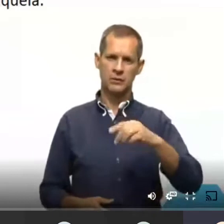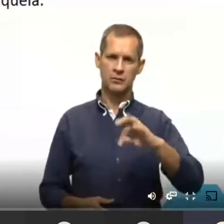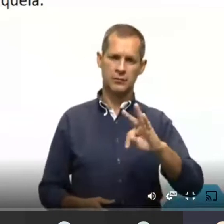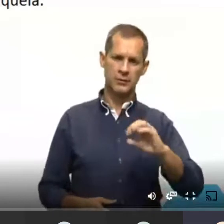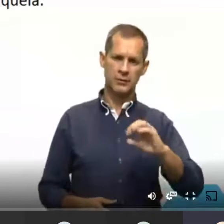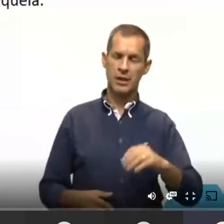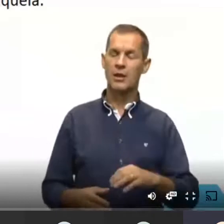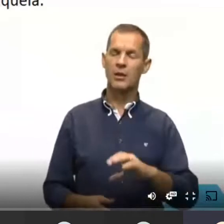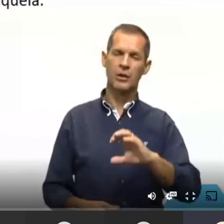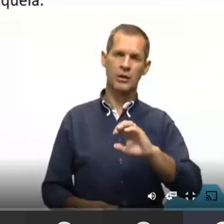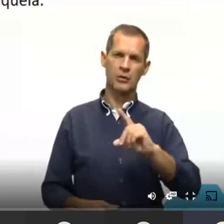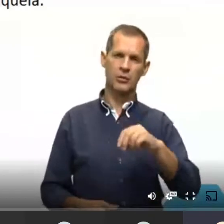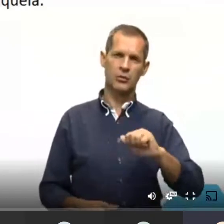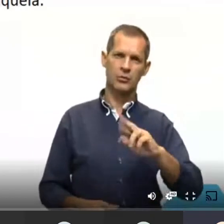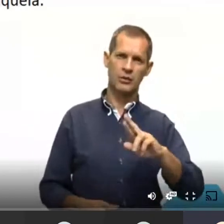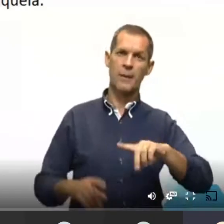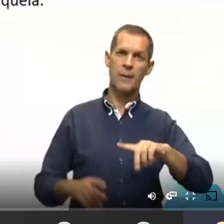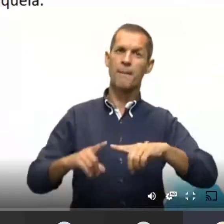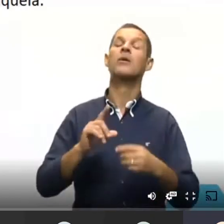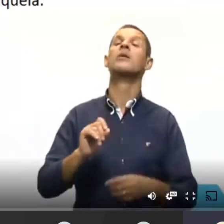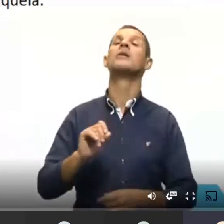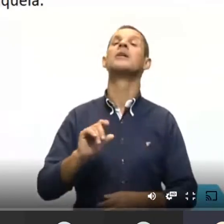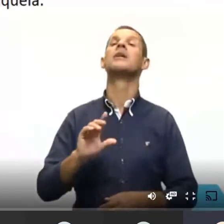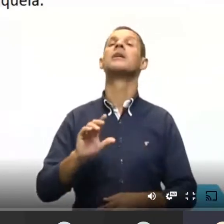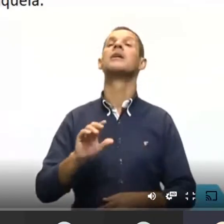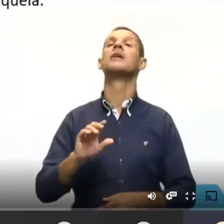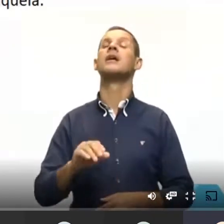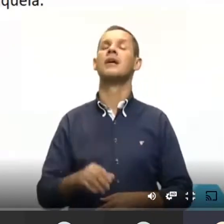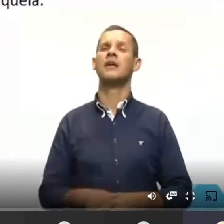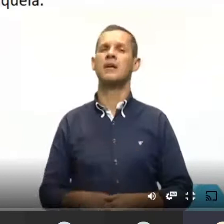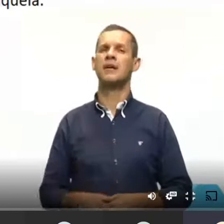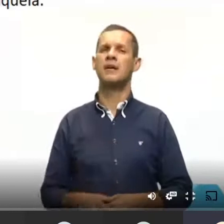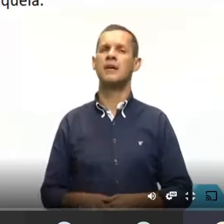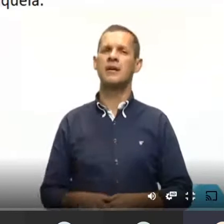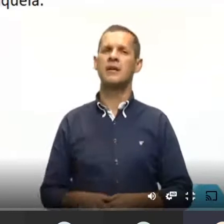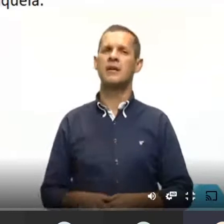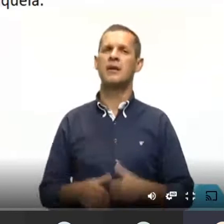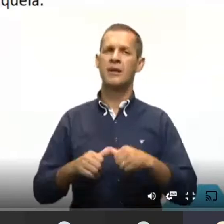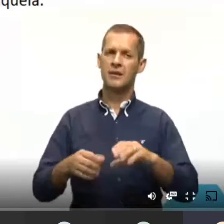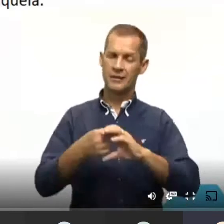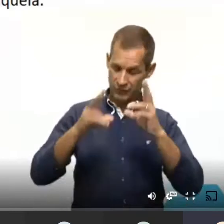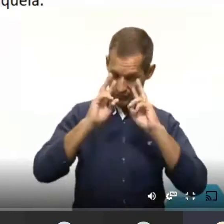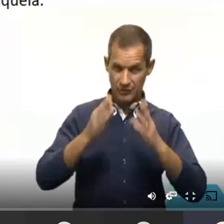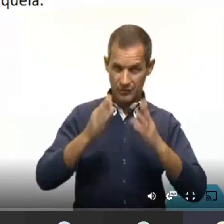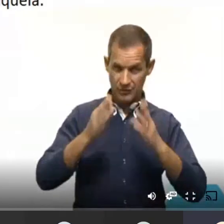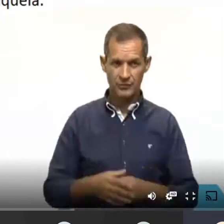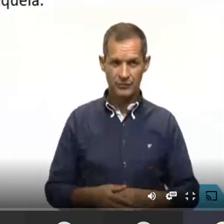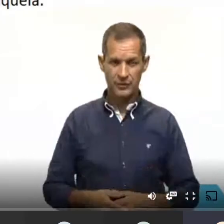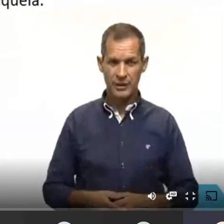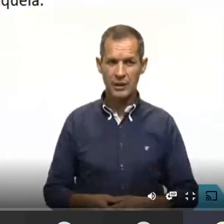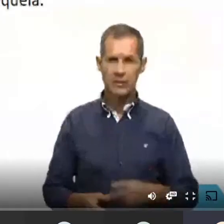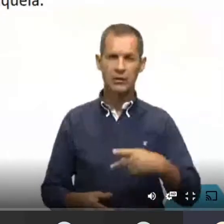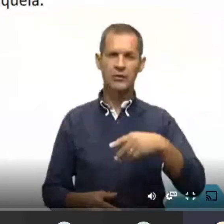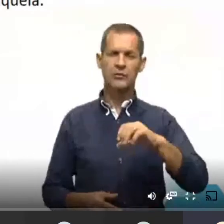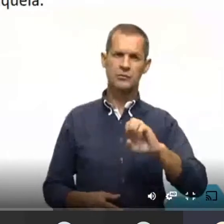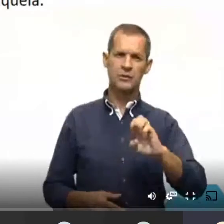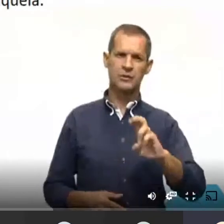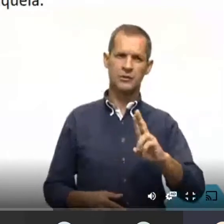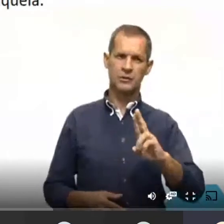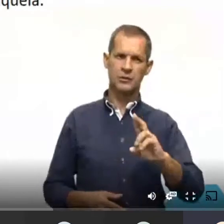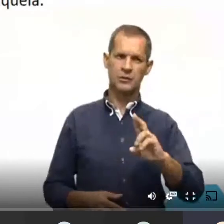colunar pseudoestratificado ciliado. O que vai ser esse pseudoestratificado ciliado? Observem,